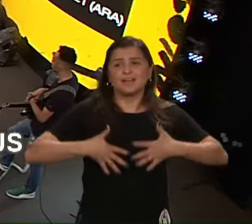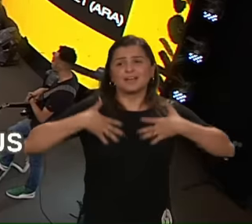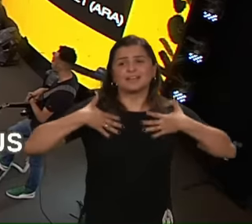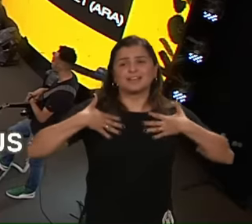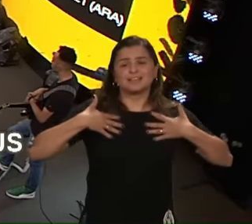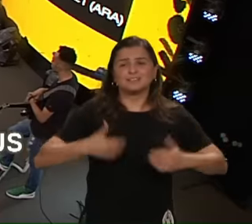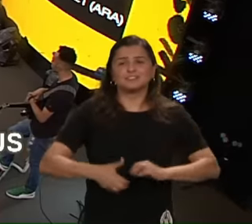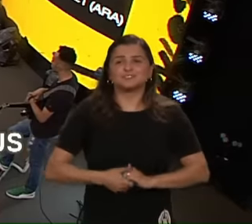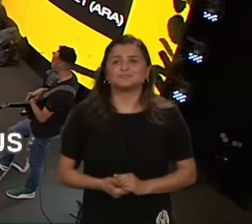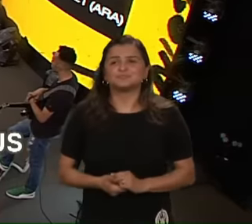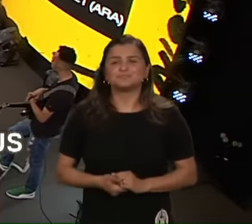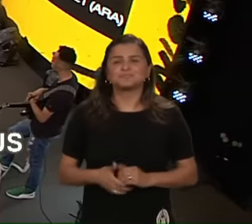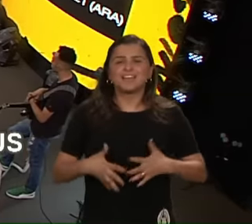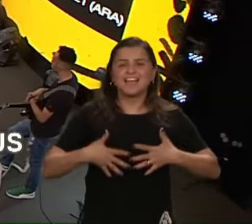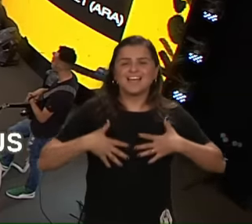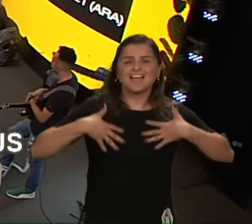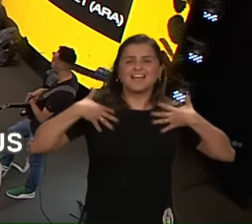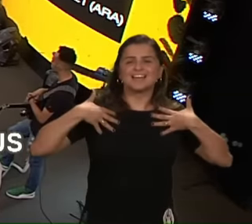agradável. Vamos falar?